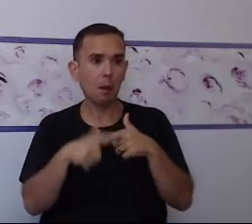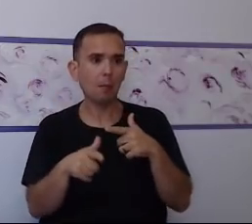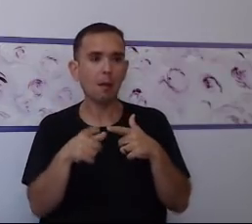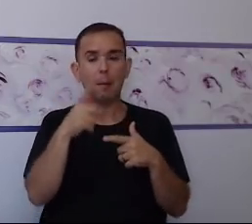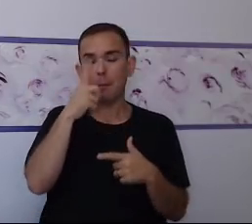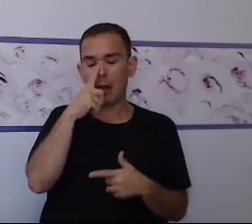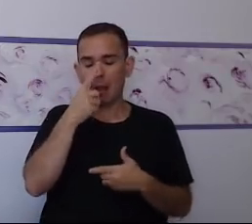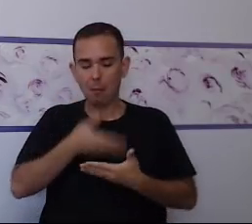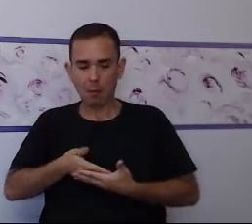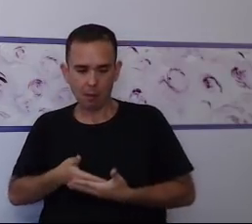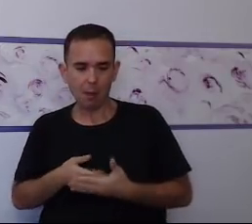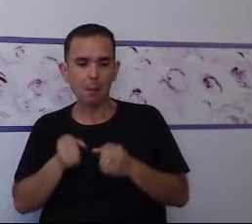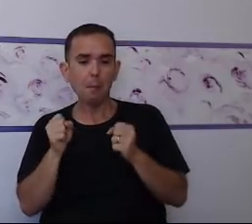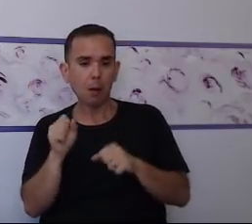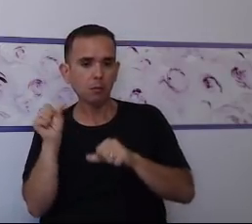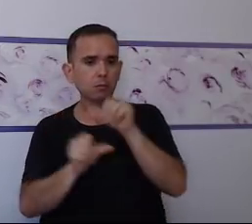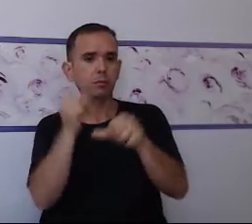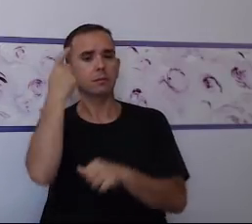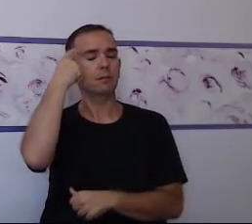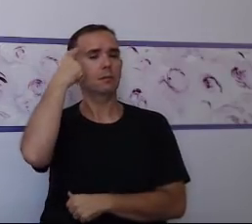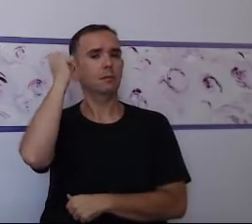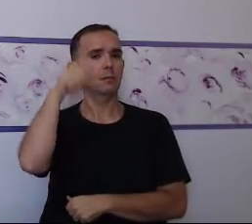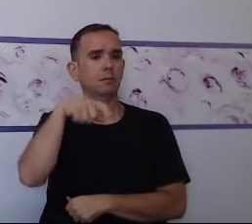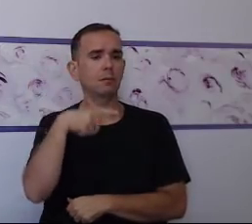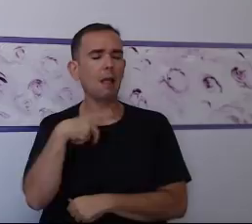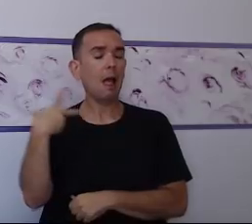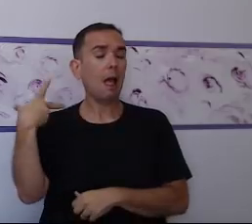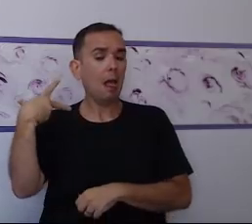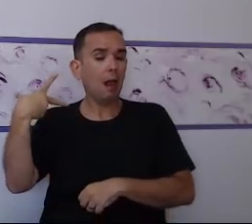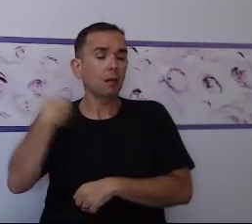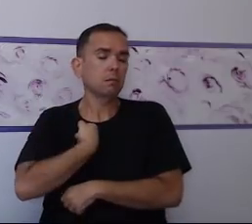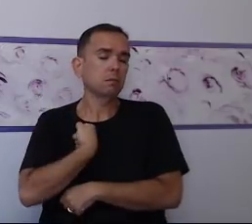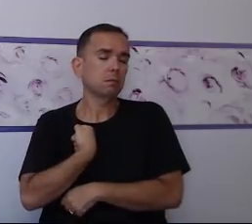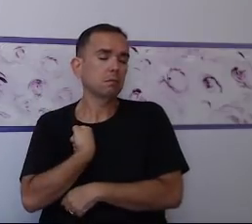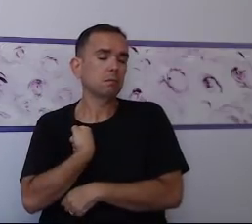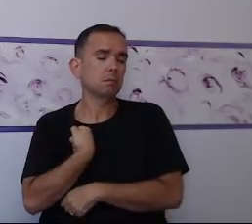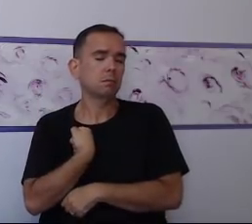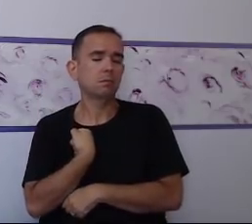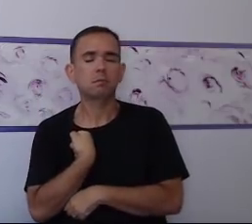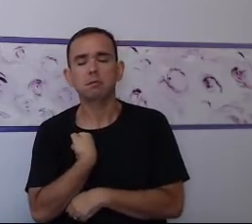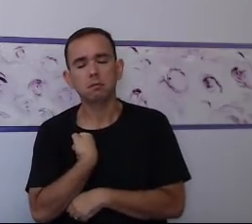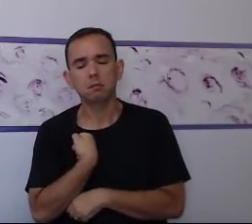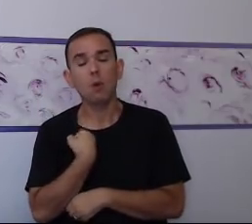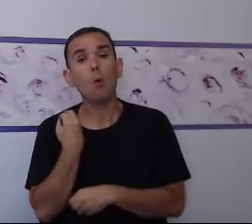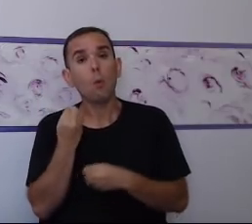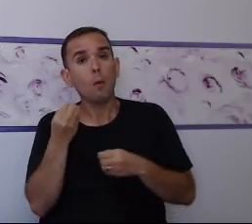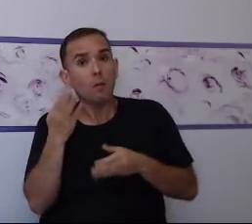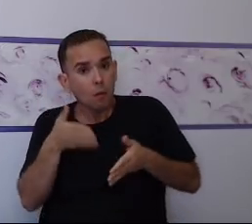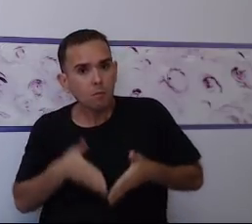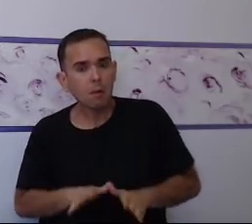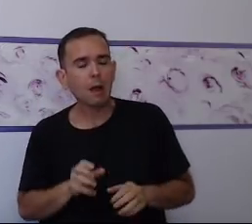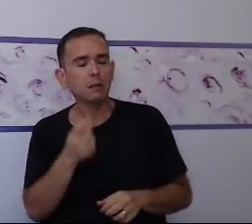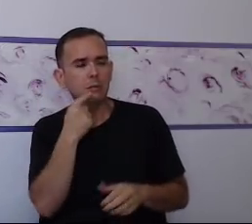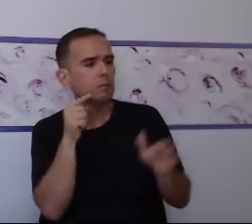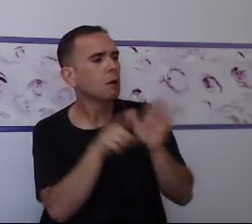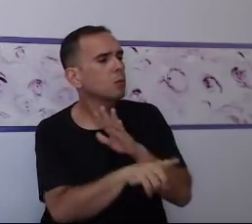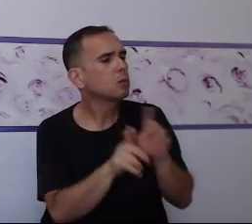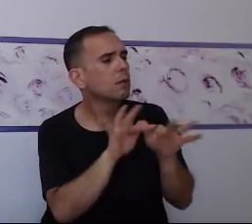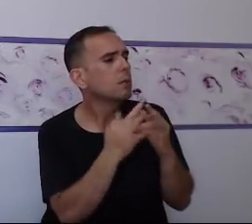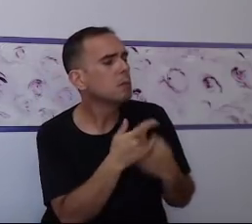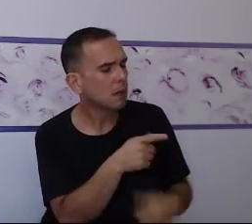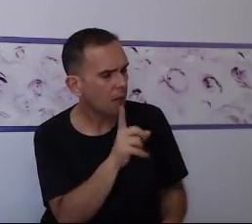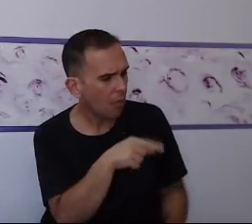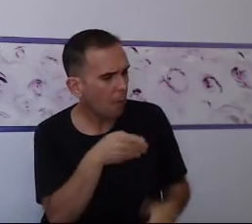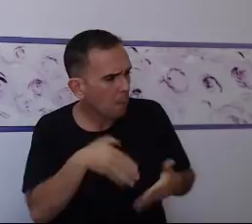e bebê, pode ocasionar alterações. Então, anestesia prolongada. Como é que foi o trabalho de parto? A gente pergunta para a família,